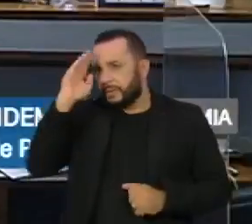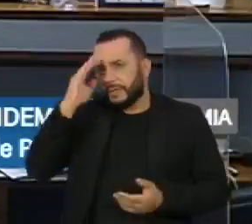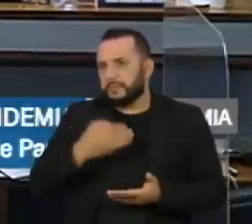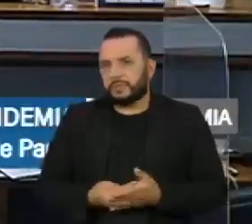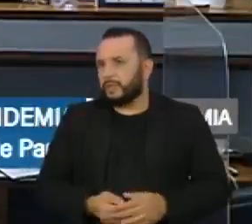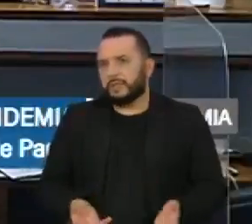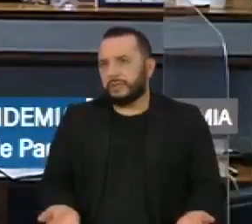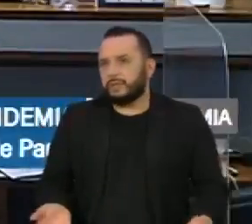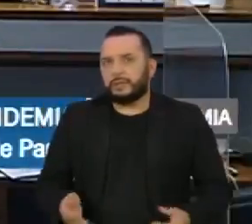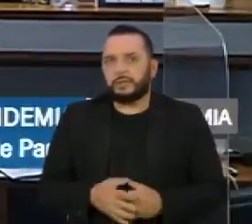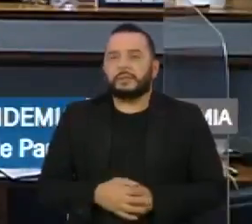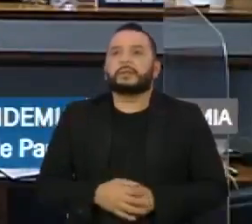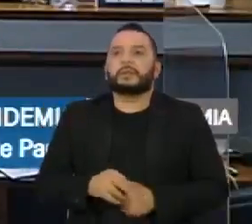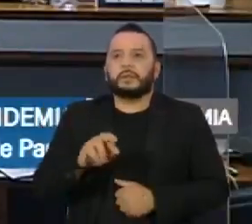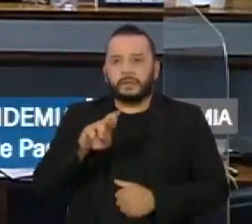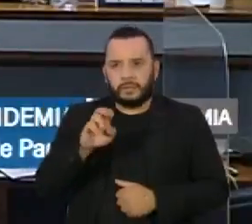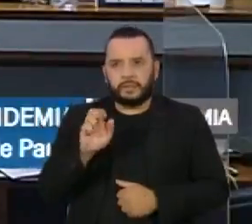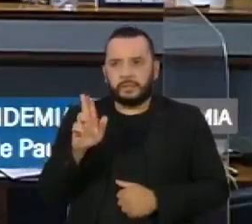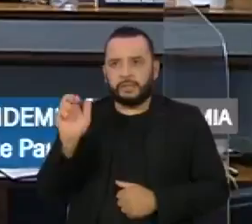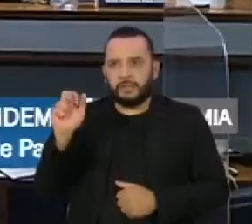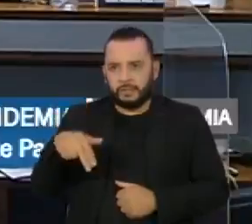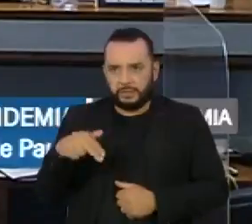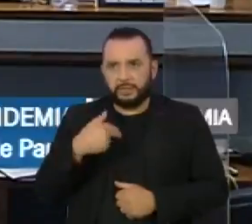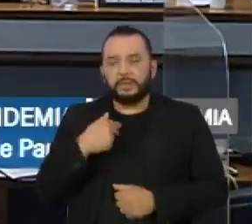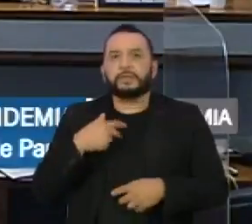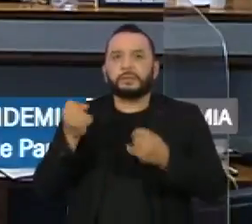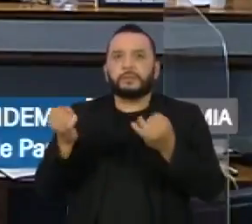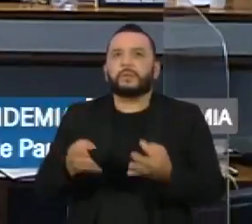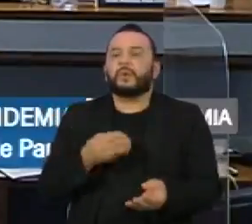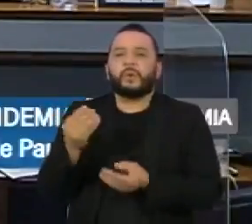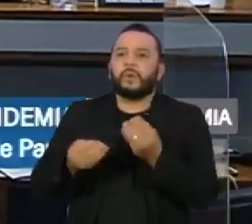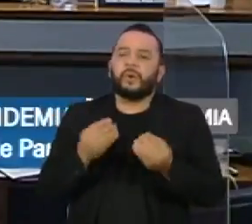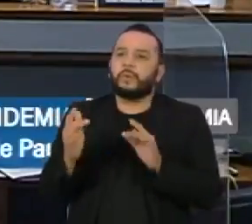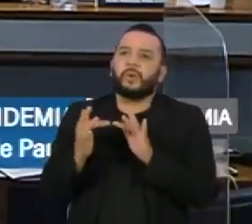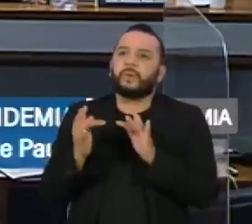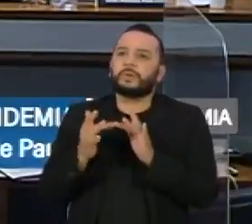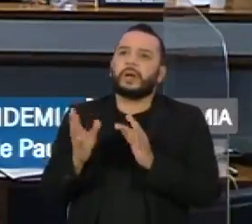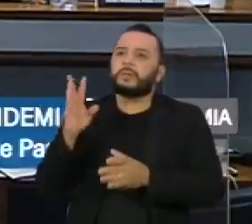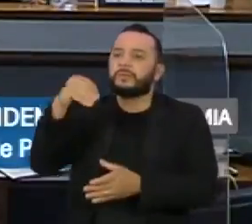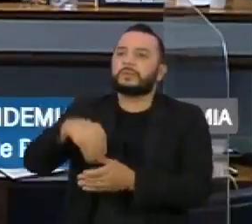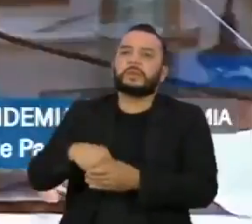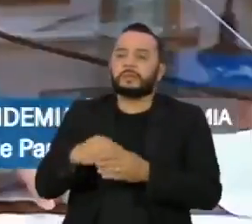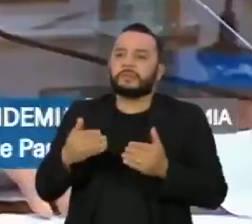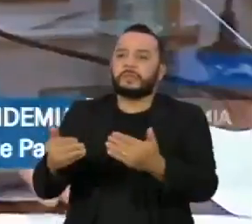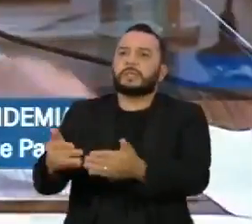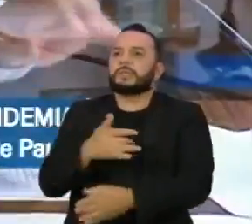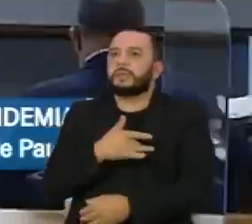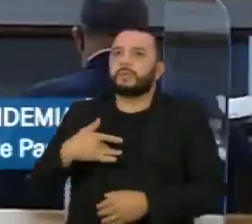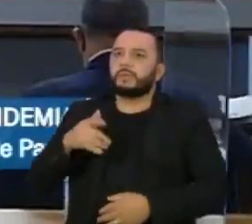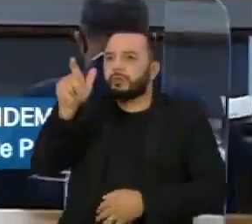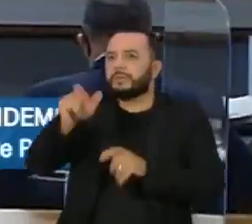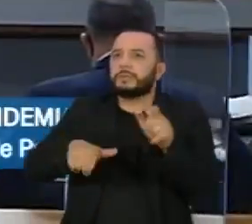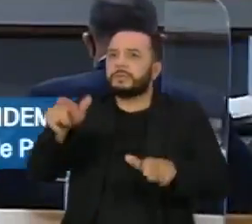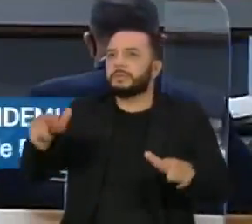Isso. Renan Calheiros também questionou quais eram os contatos do reverendo dentro do Ministério da Saúde.